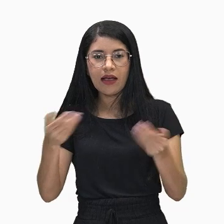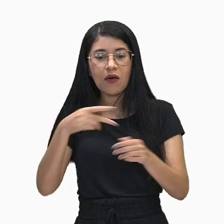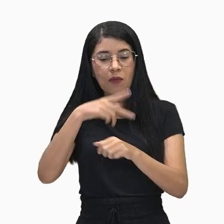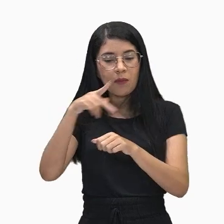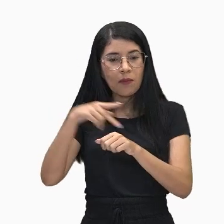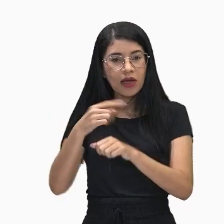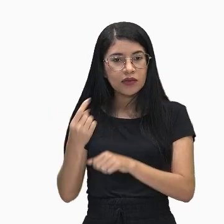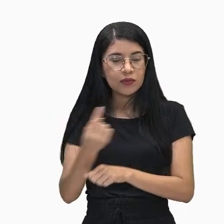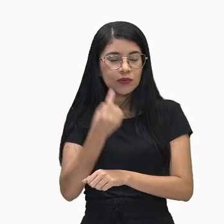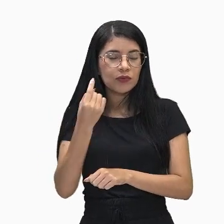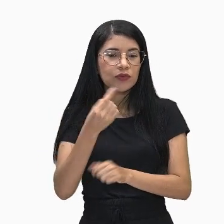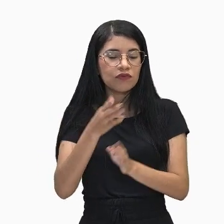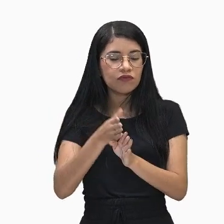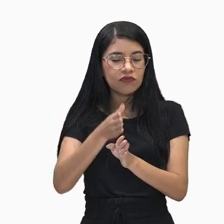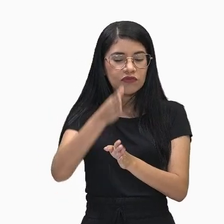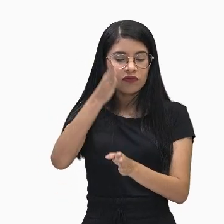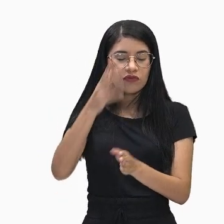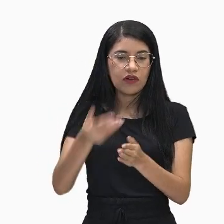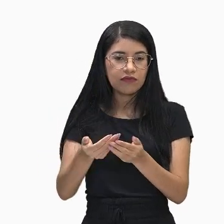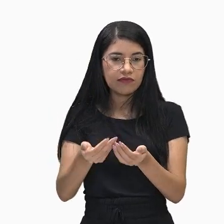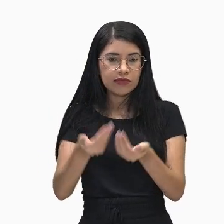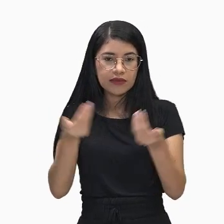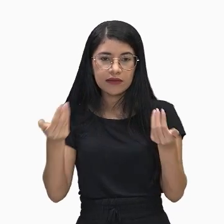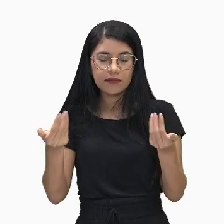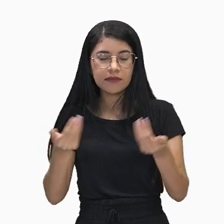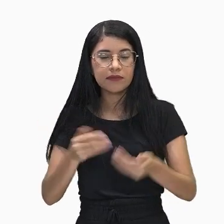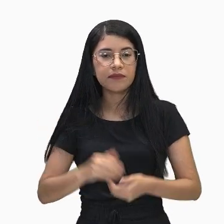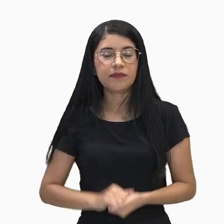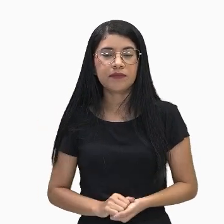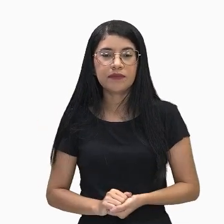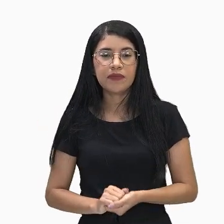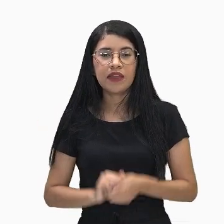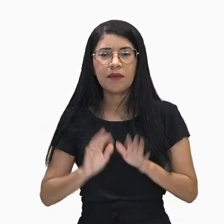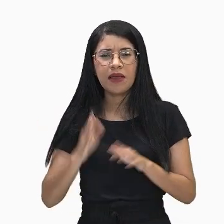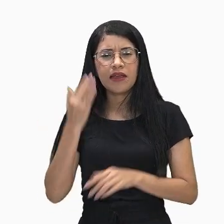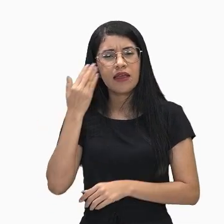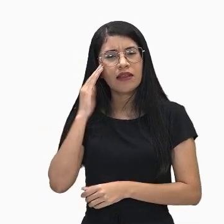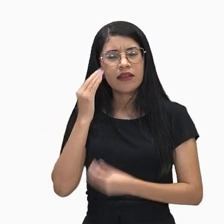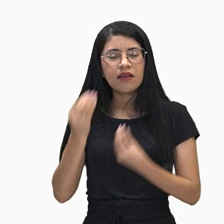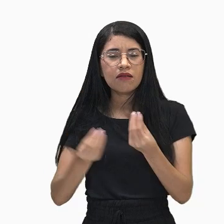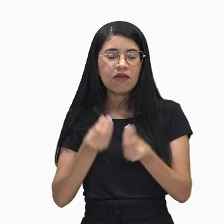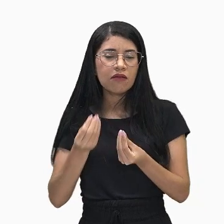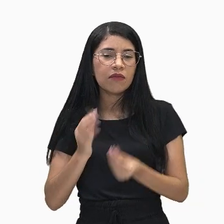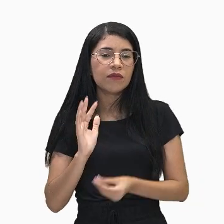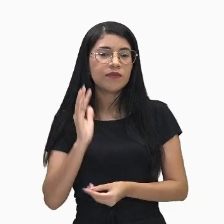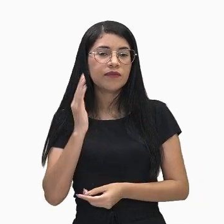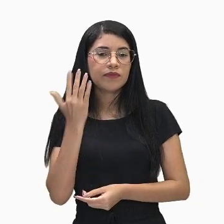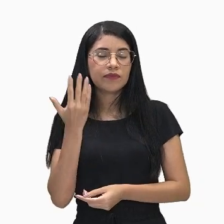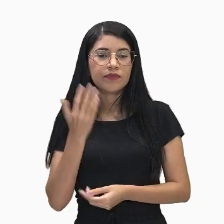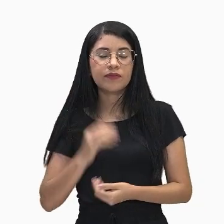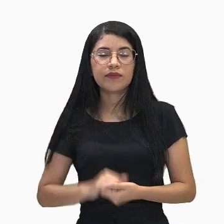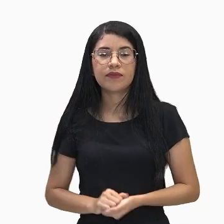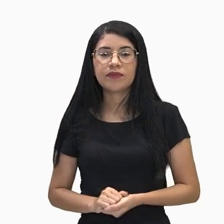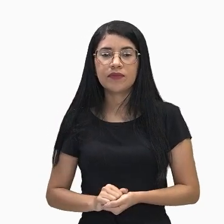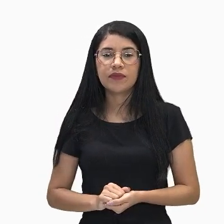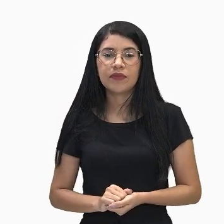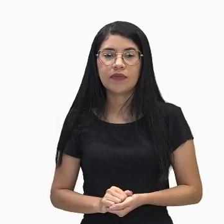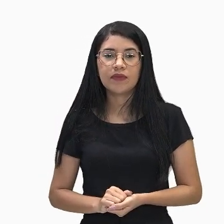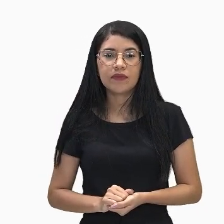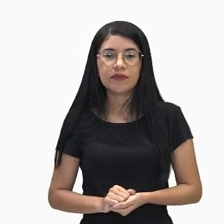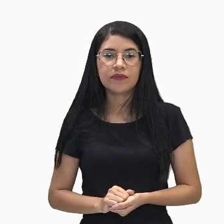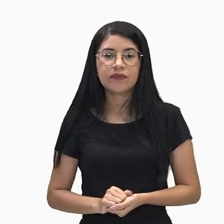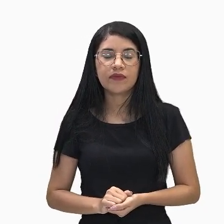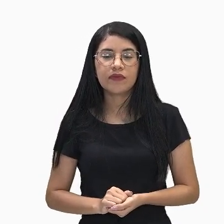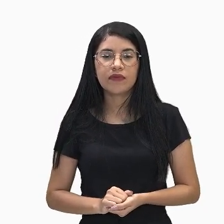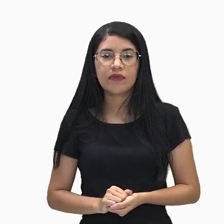país só e foi dividido ao meio, tá, gente? Vamos entender um pouquinho mais sobre como é que se deu ali a consolidação